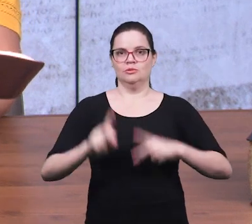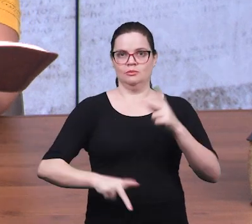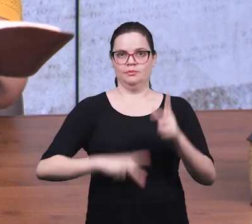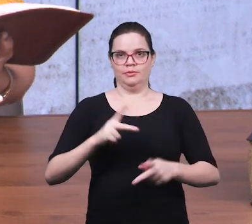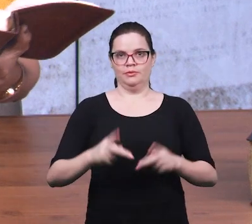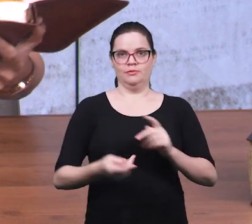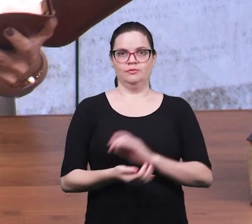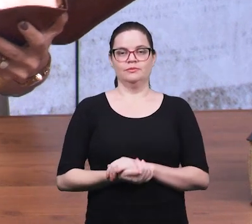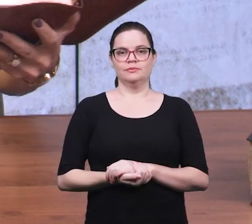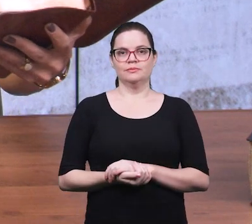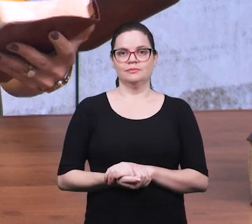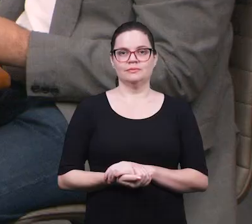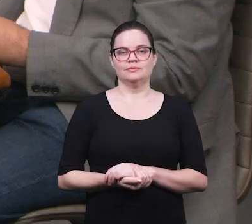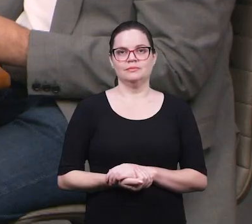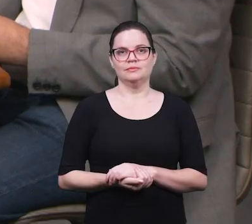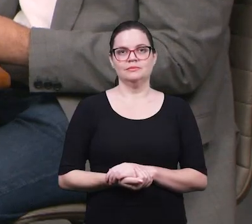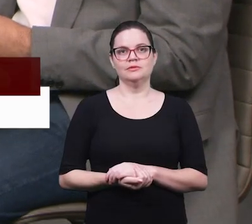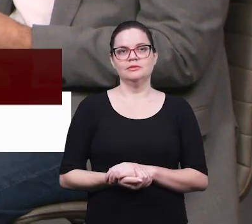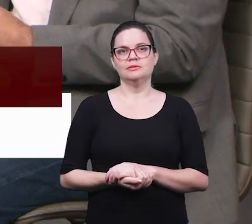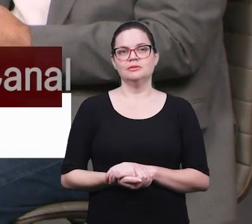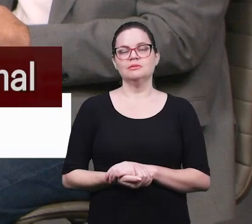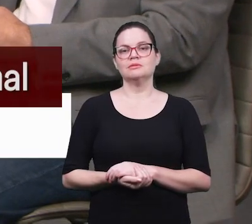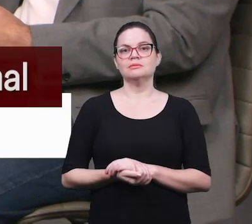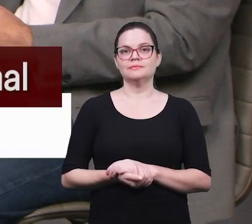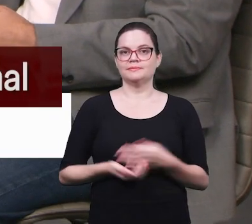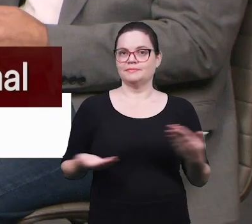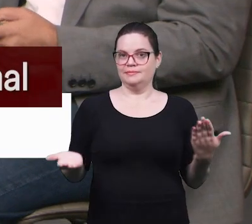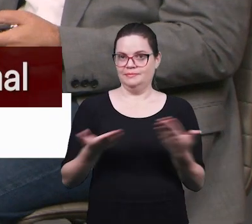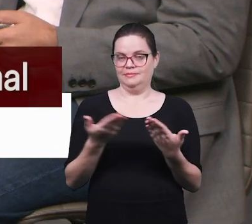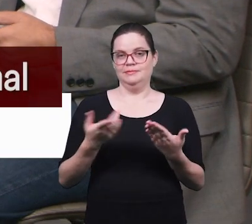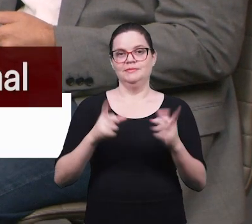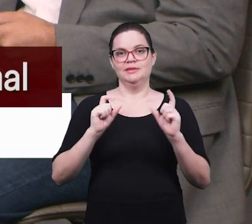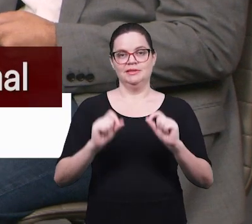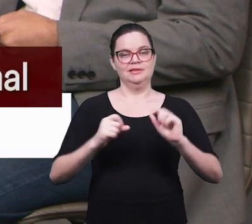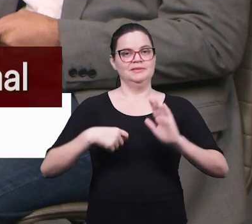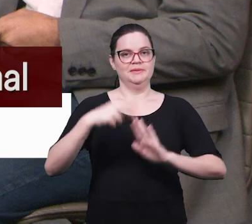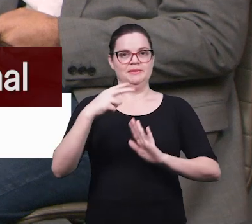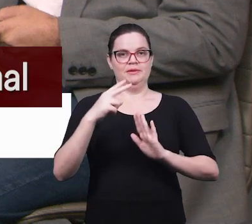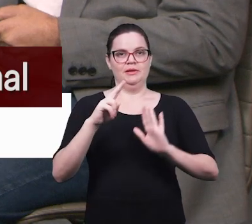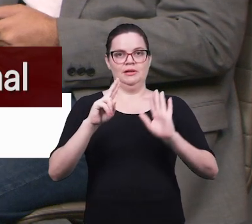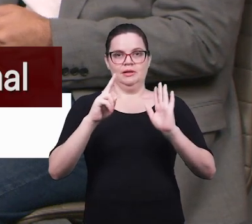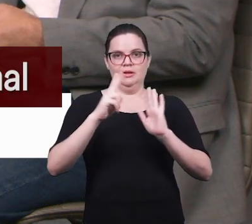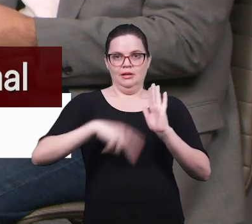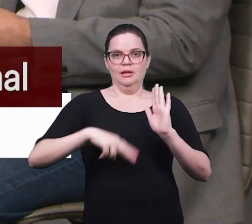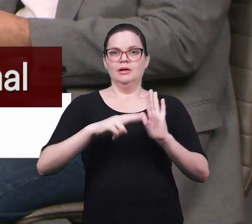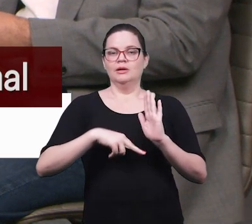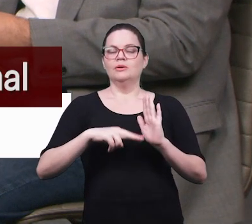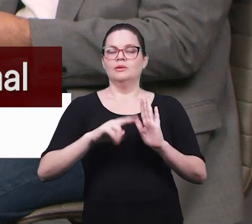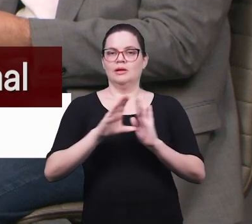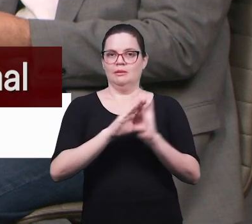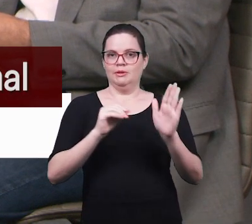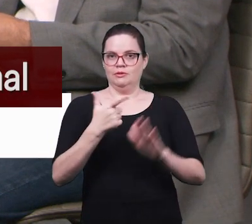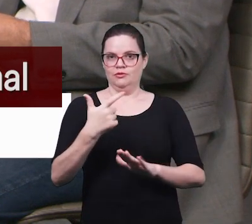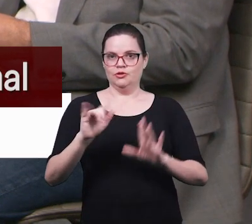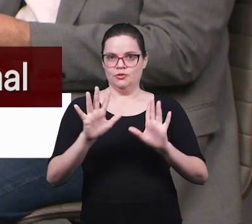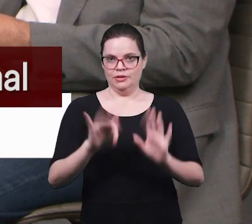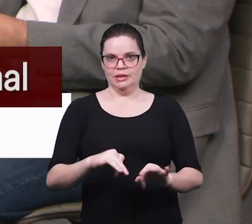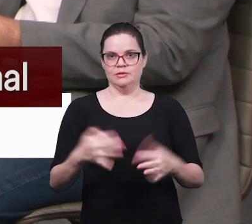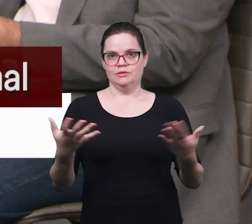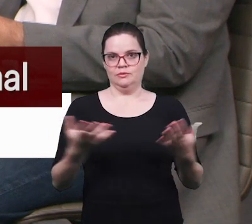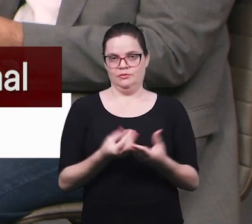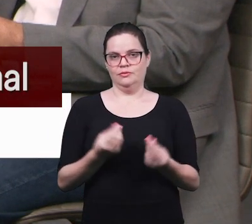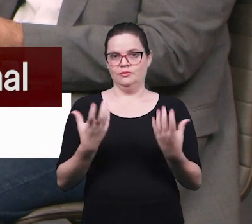herança. Terminamos então a leitura do capítulo 21 e vamos agora ouvir os comentários aqui do pastor Fábio.